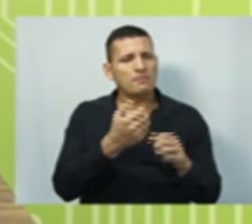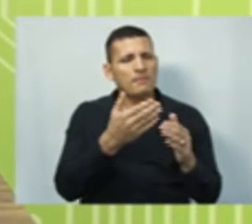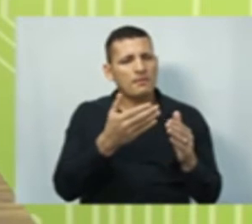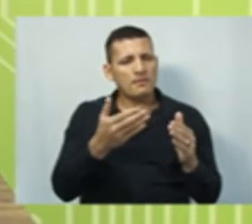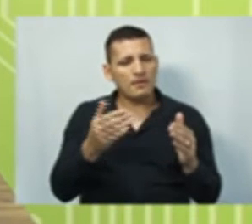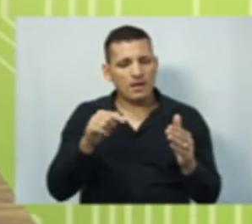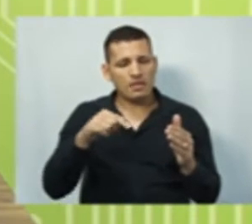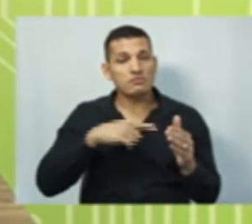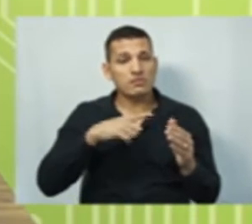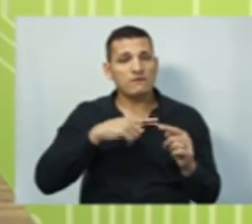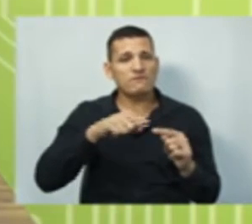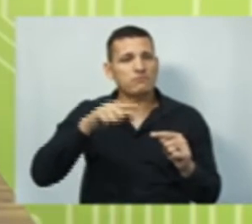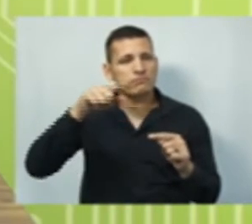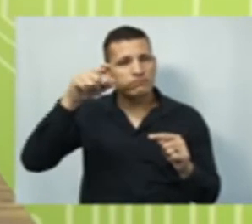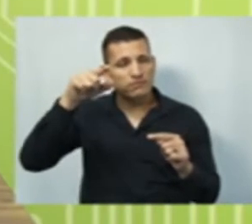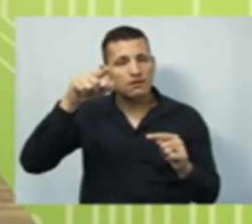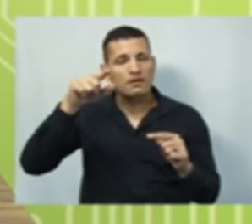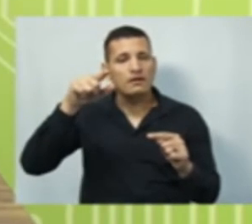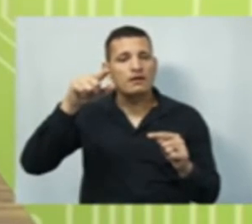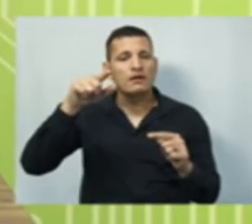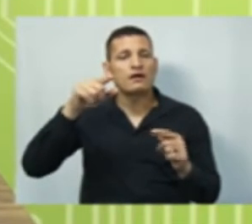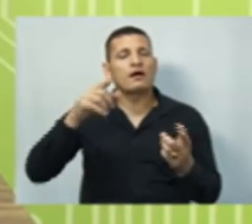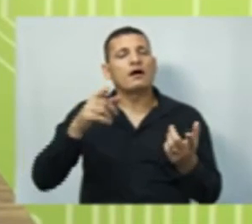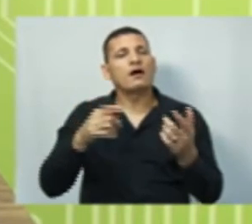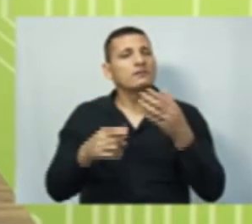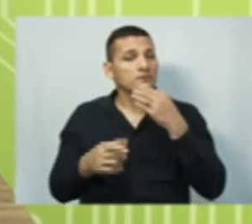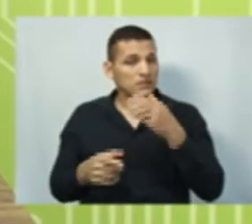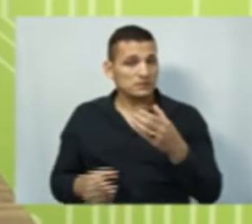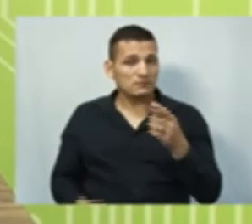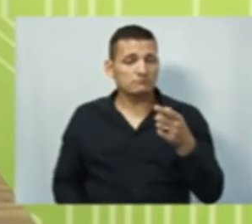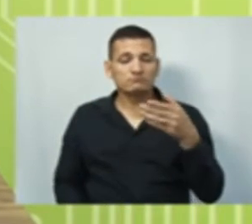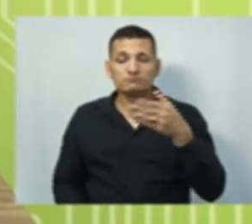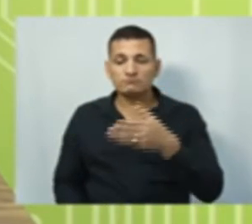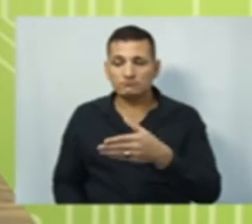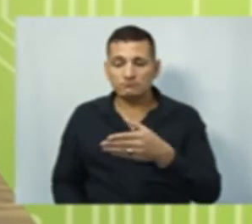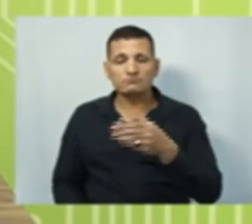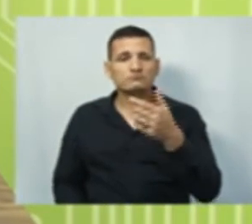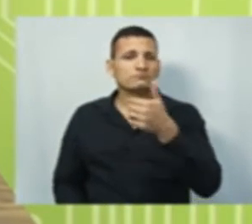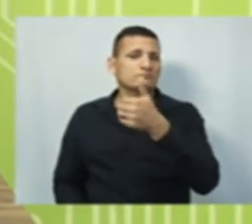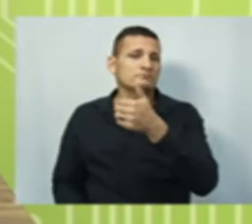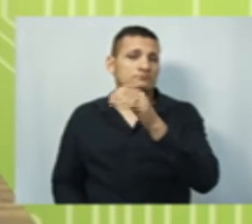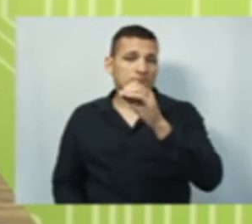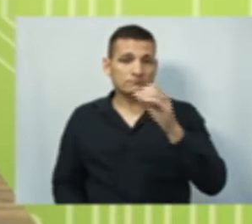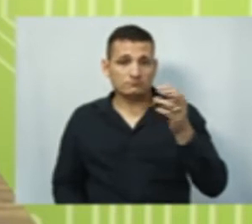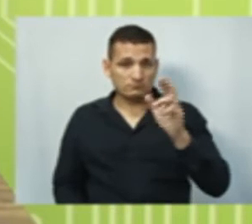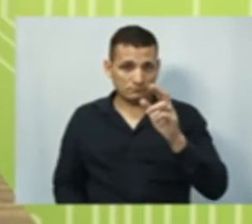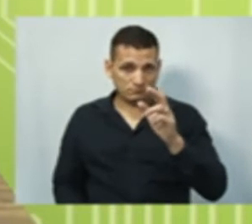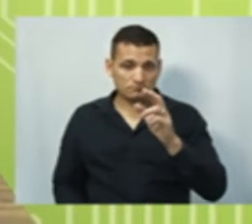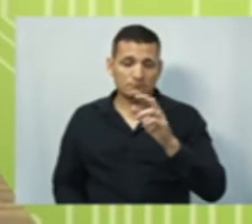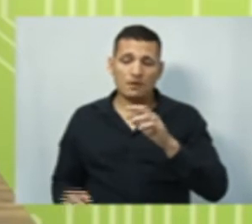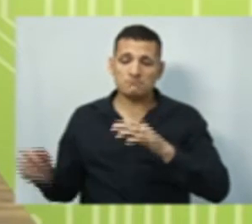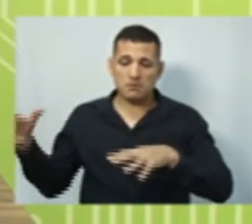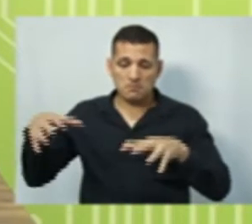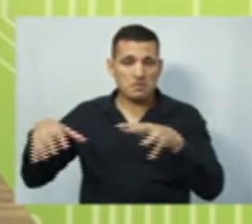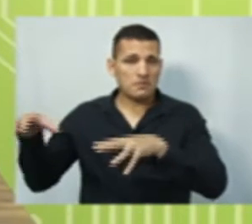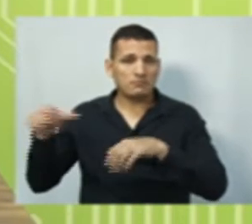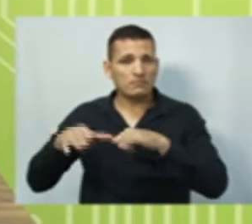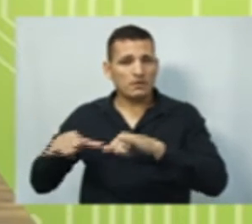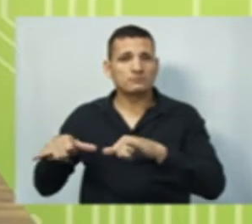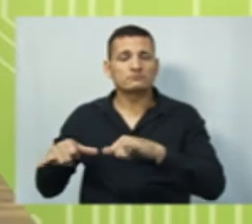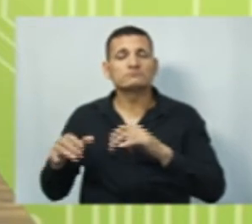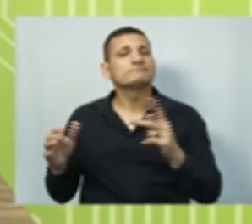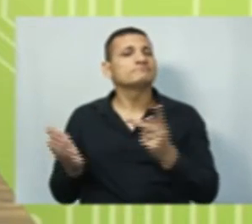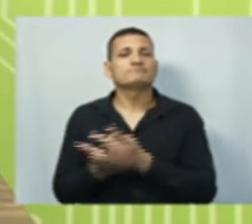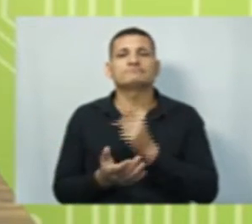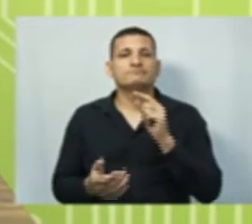inflação. Em dezembro você retorna ao mesmo mercado com os mesmos 100 reais para levar uma cesta de bens para casa. O que vai